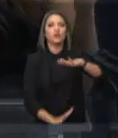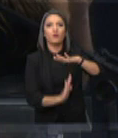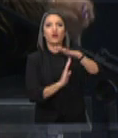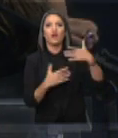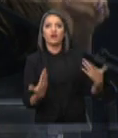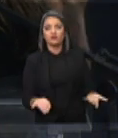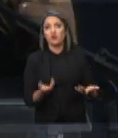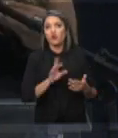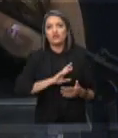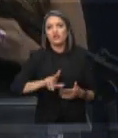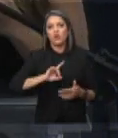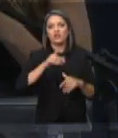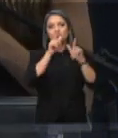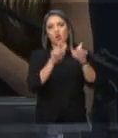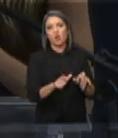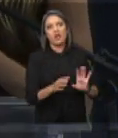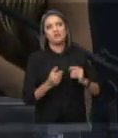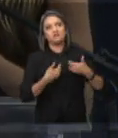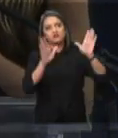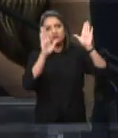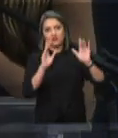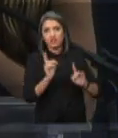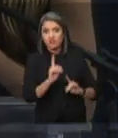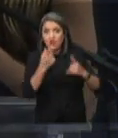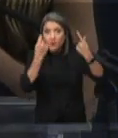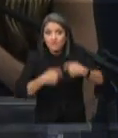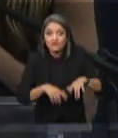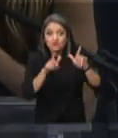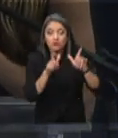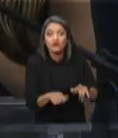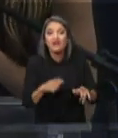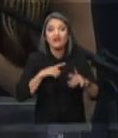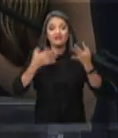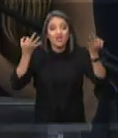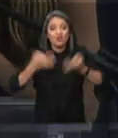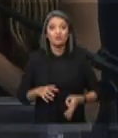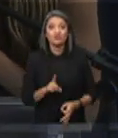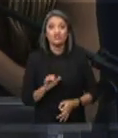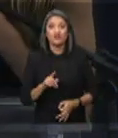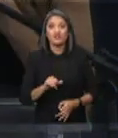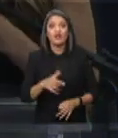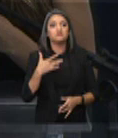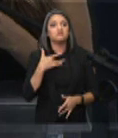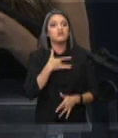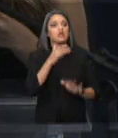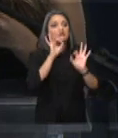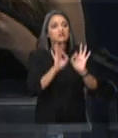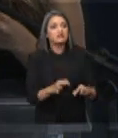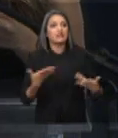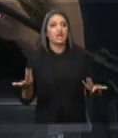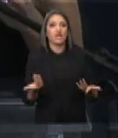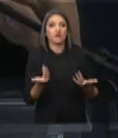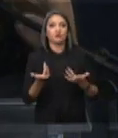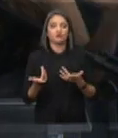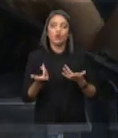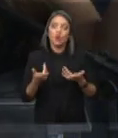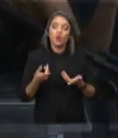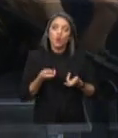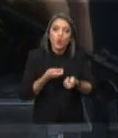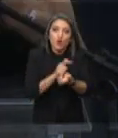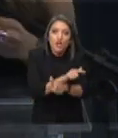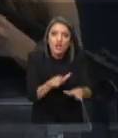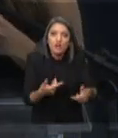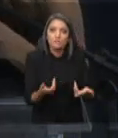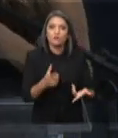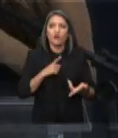apenas ter espaço de acolhimento nós precisamos de espaços de acolhimento com salubridade nós precisamos de espaços de acolhimento que